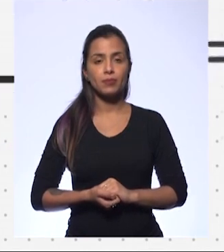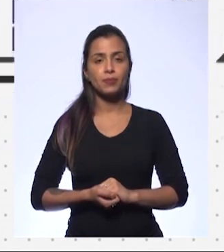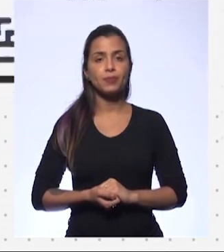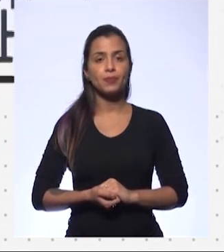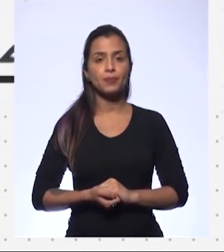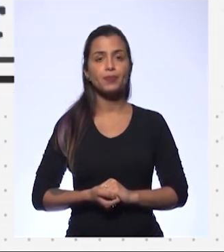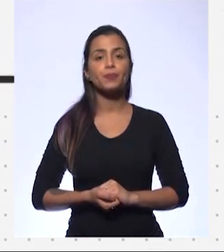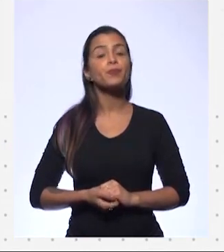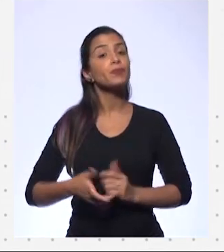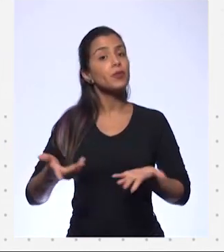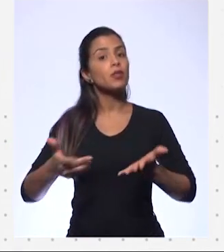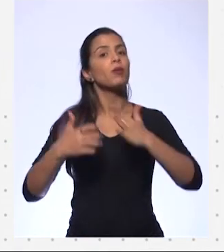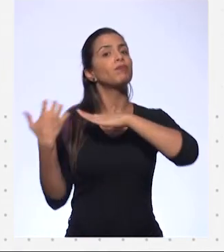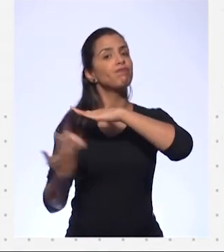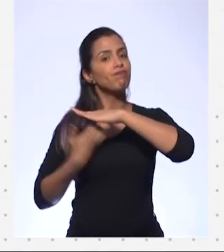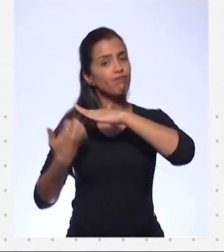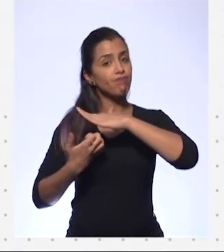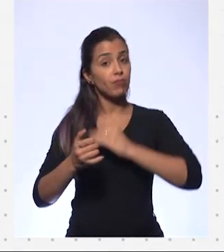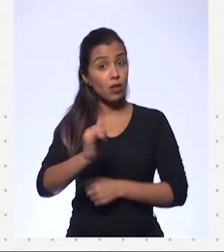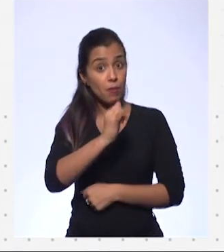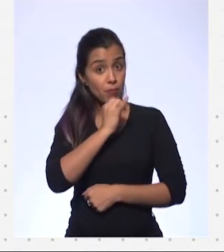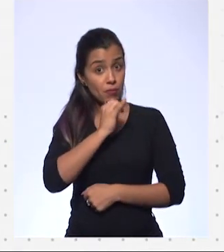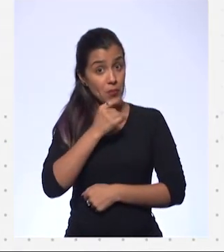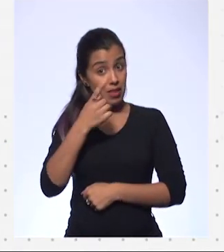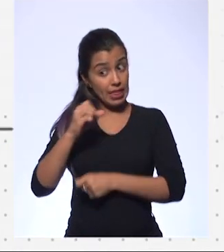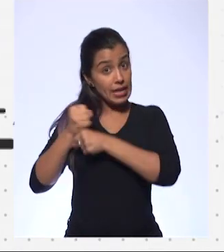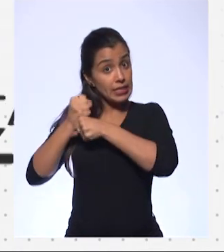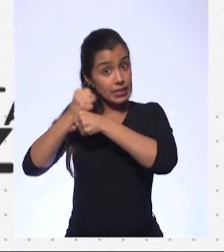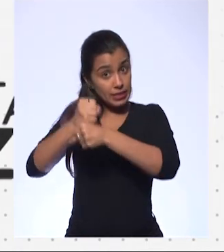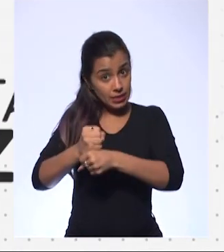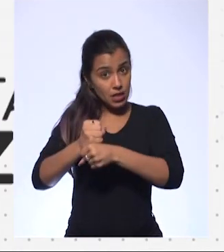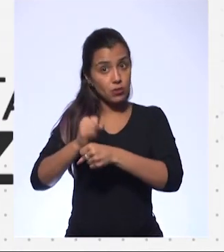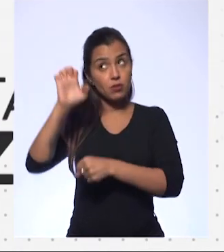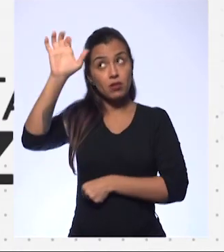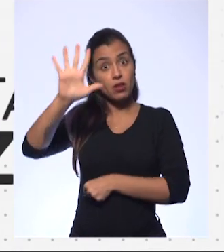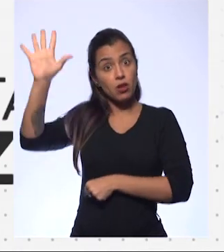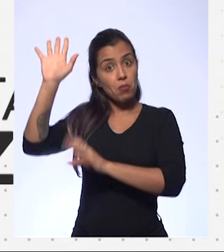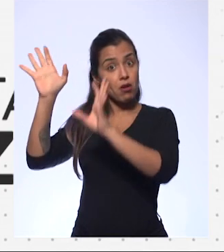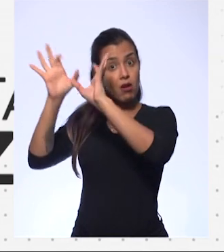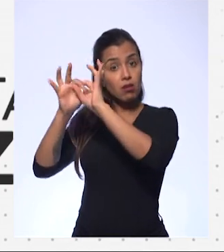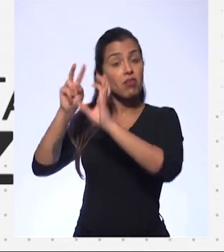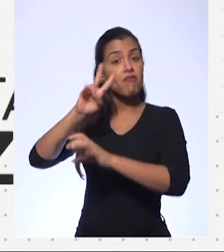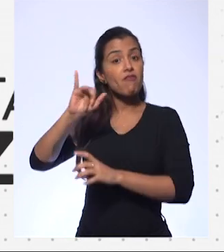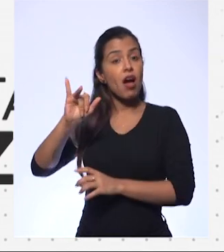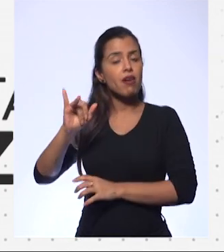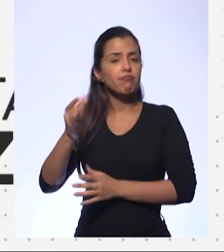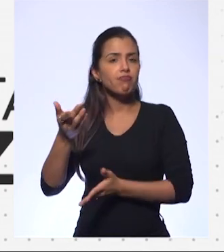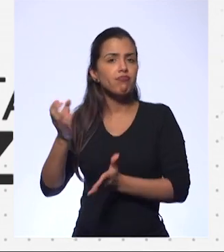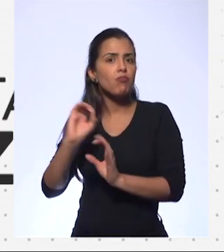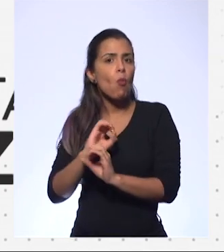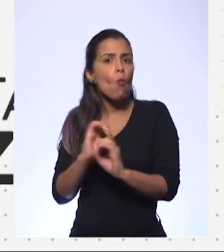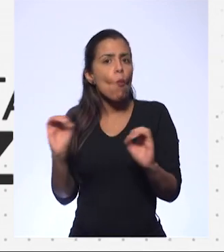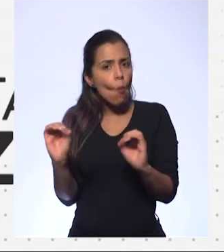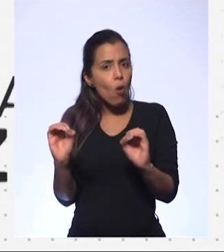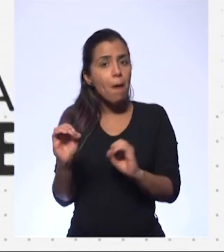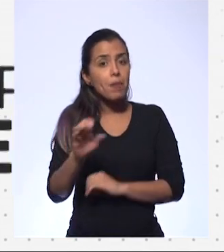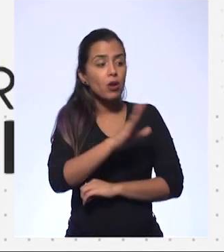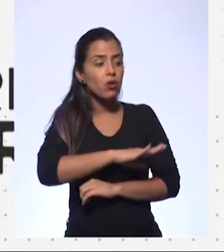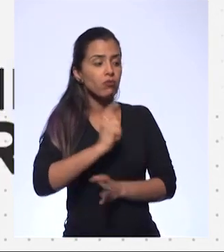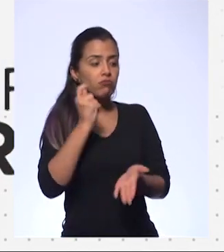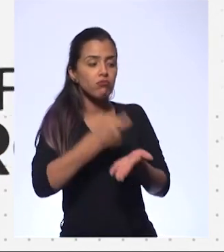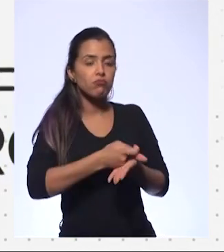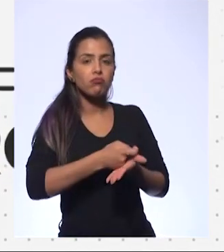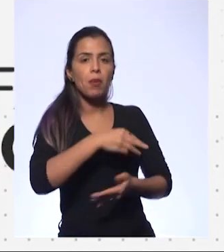No caso da indústria, por exemplo, em 10 anos, a União Europeia vai zerar a tarifa para todos os produtos do Mercosul.